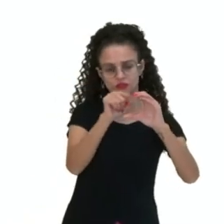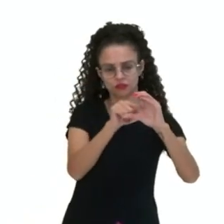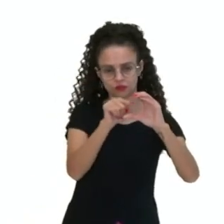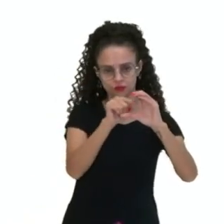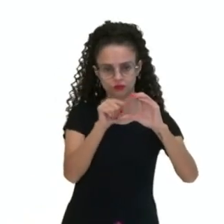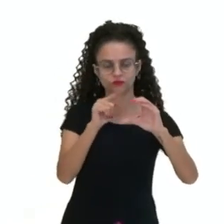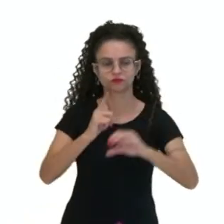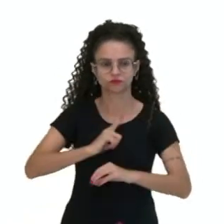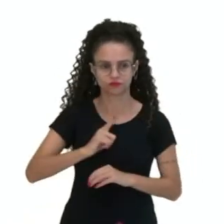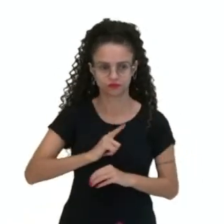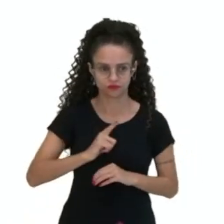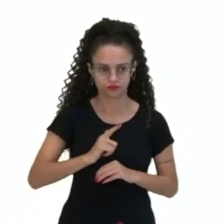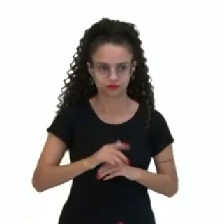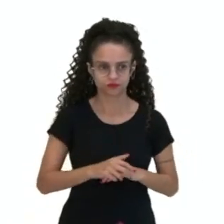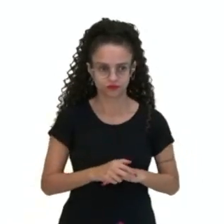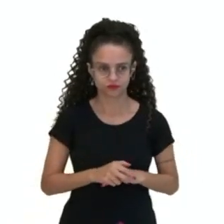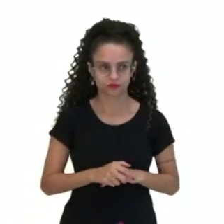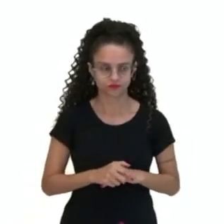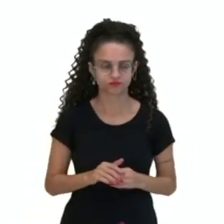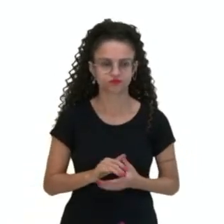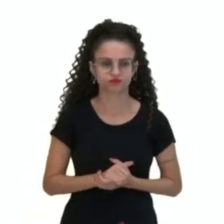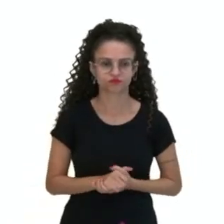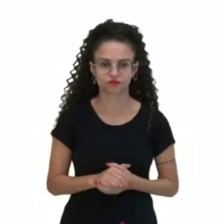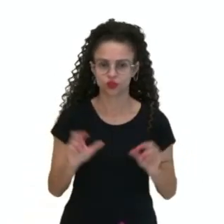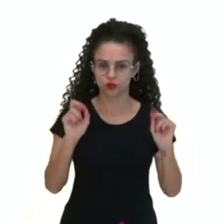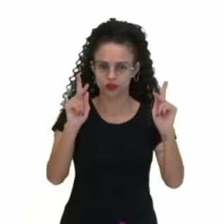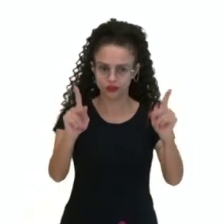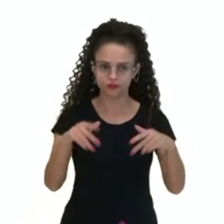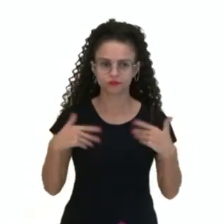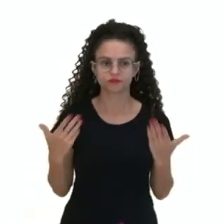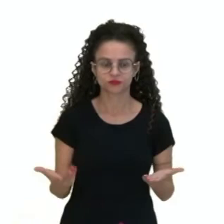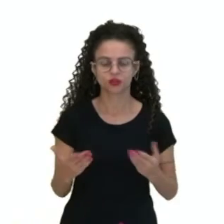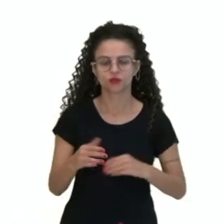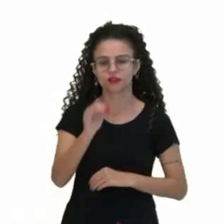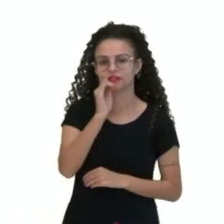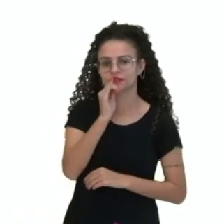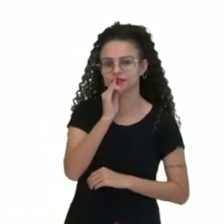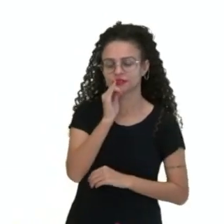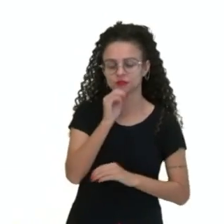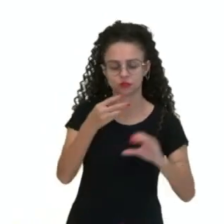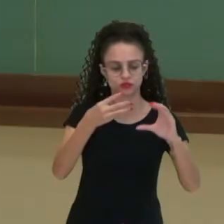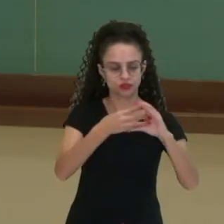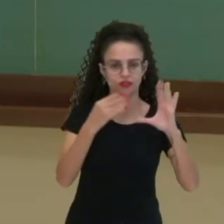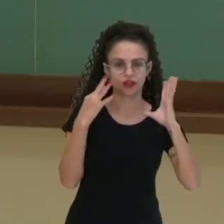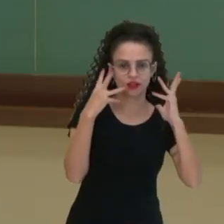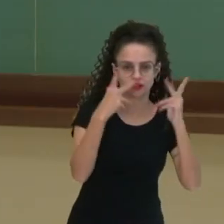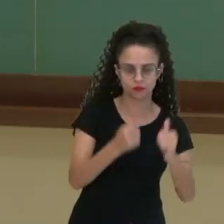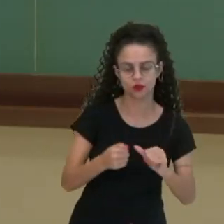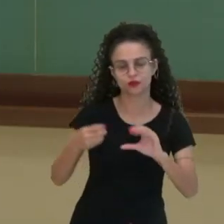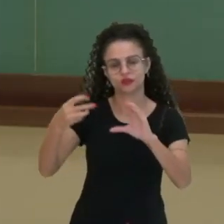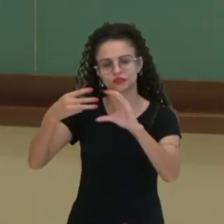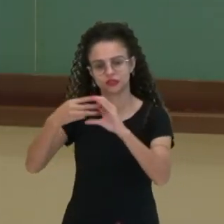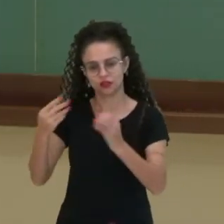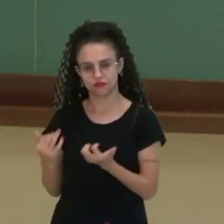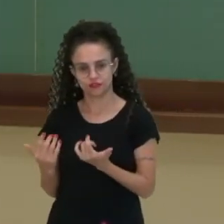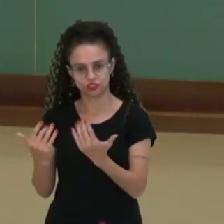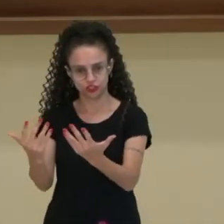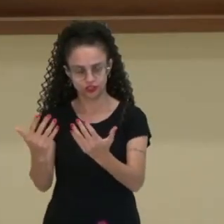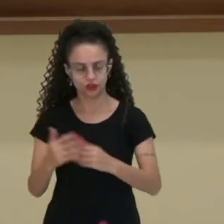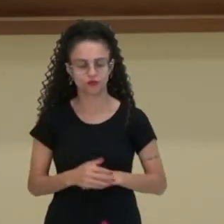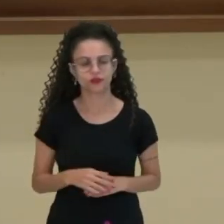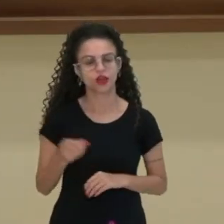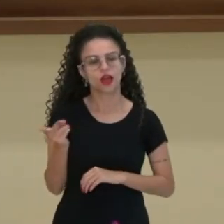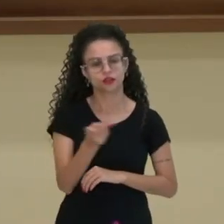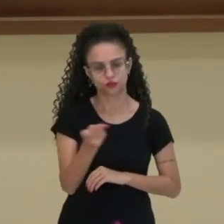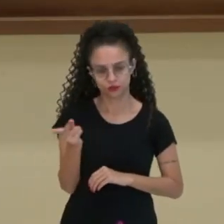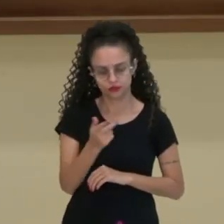ali pelo núcleo, por uma membrana nuclear, ok? Então, aqui nós temos um exemplo de uma célula animal e uma célula vegetal.